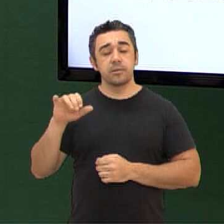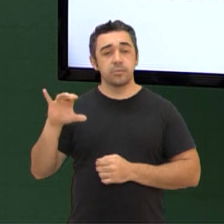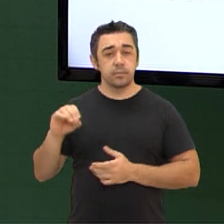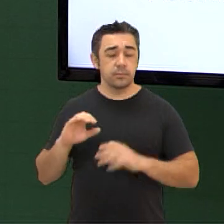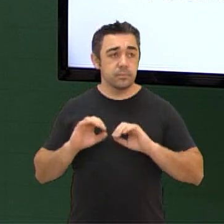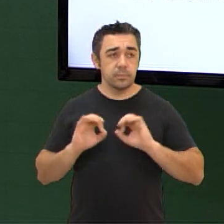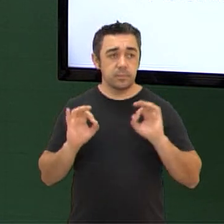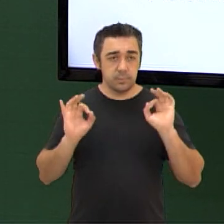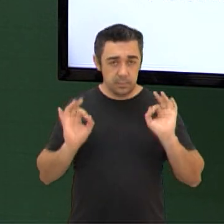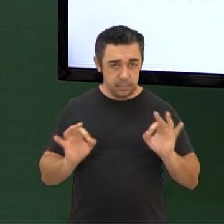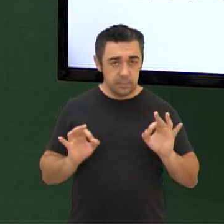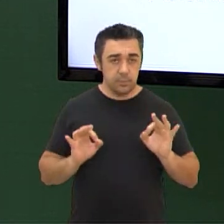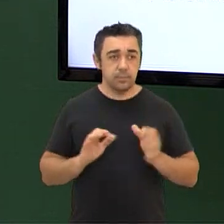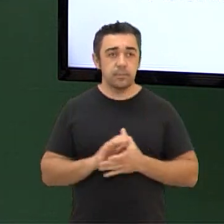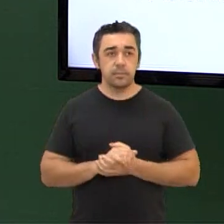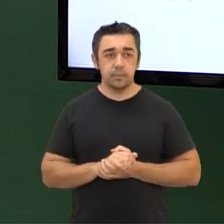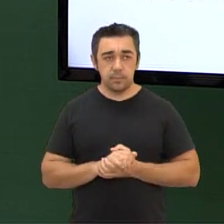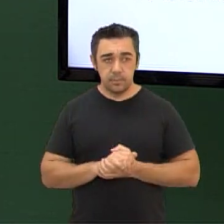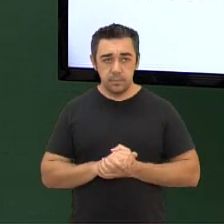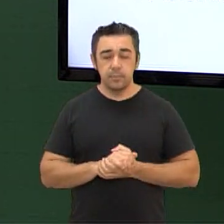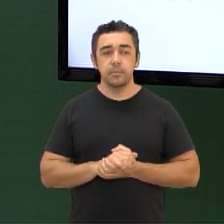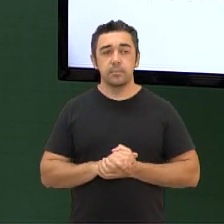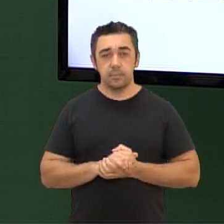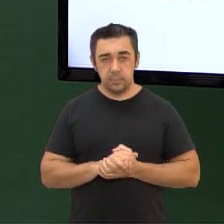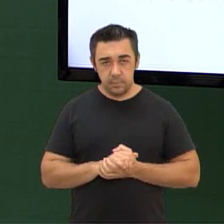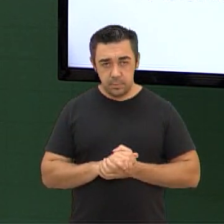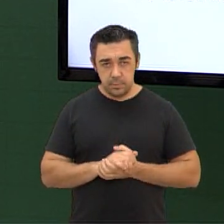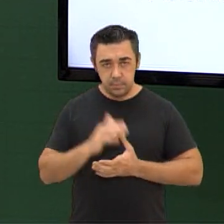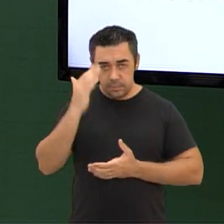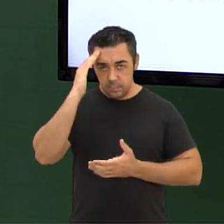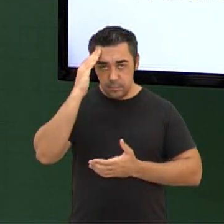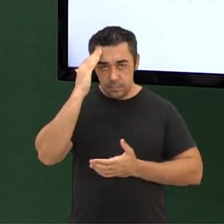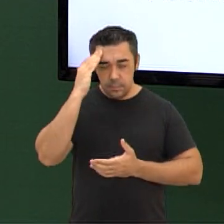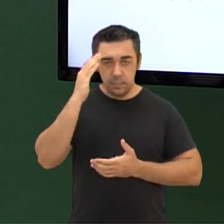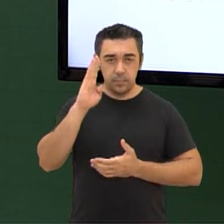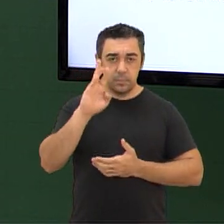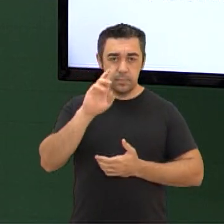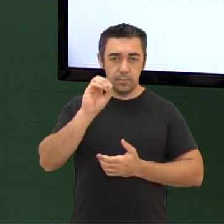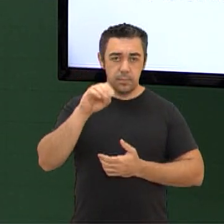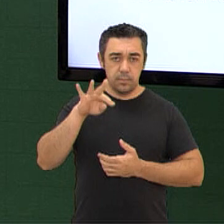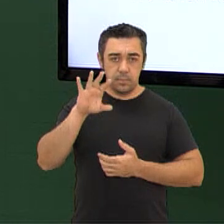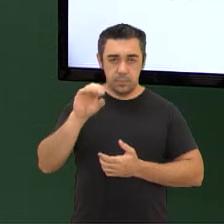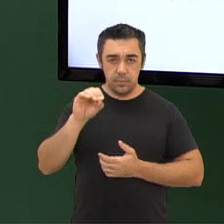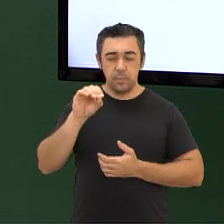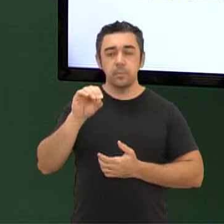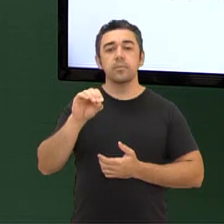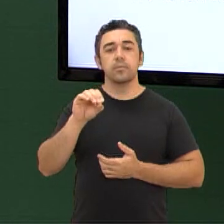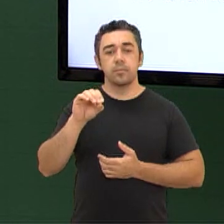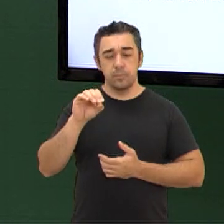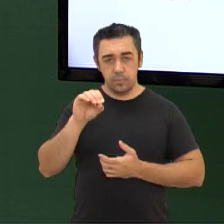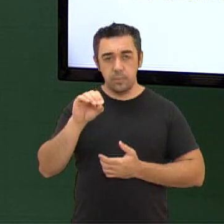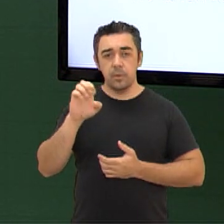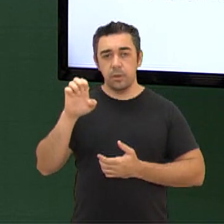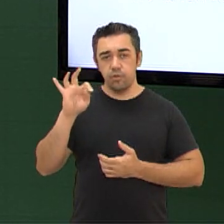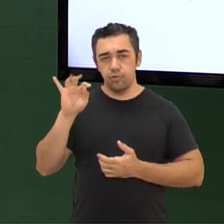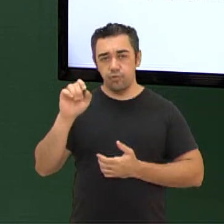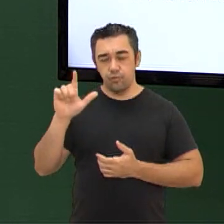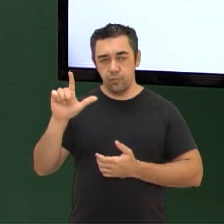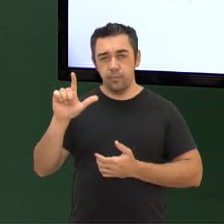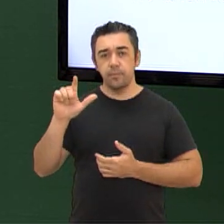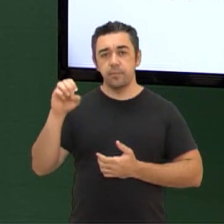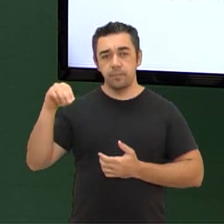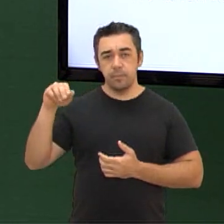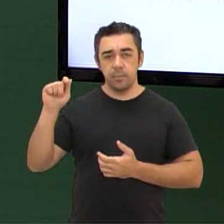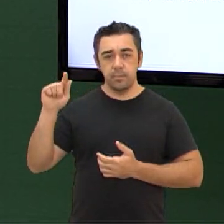certo? Então, brometo de etil, magnésio, tá bom? E aqui,